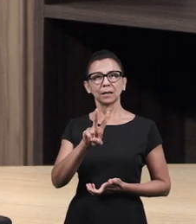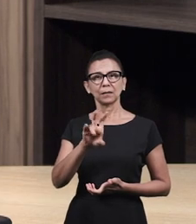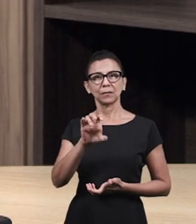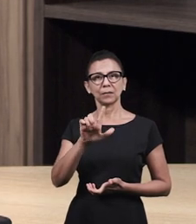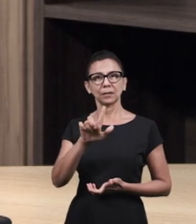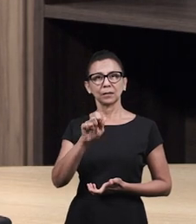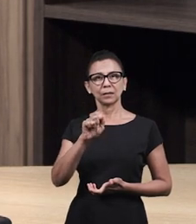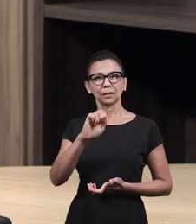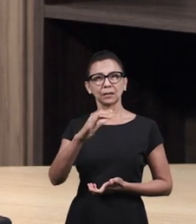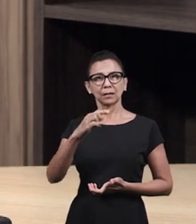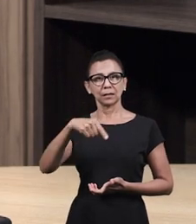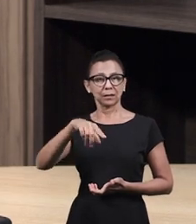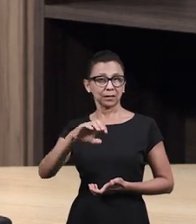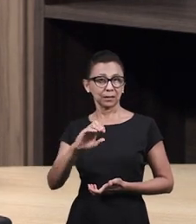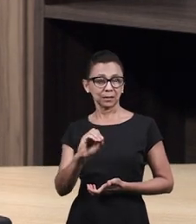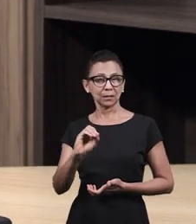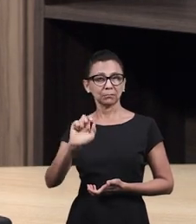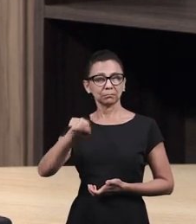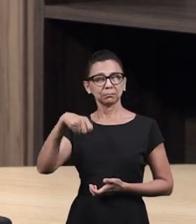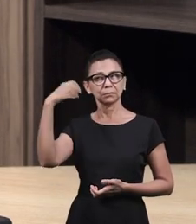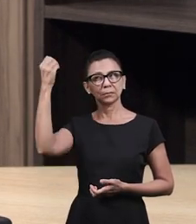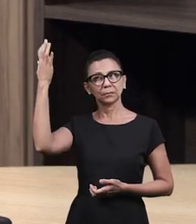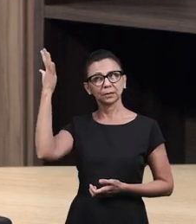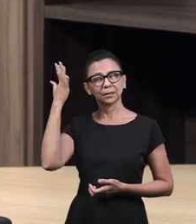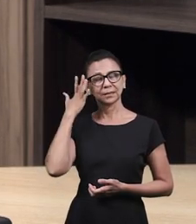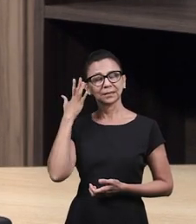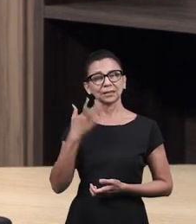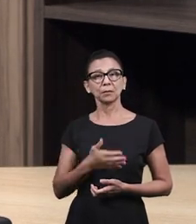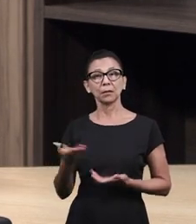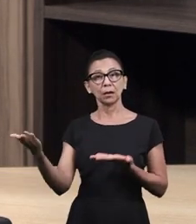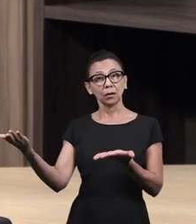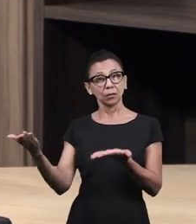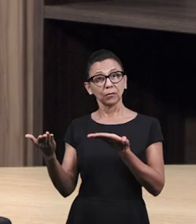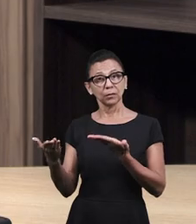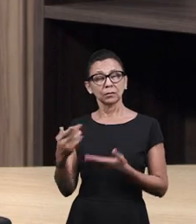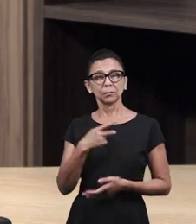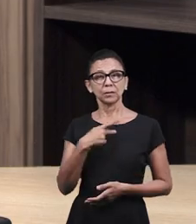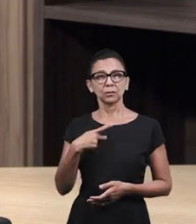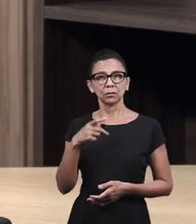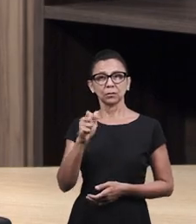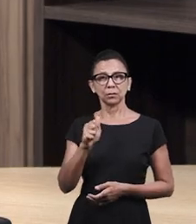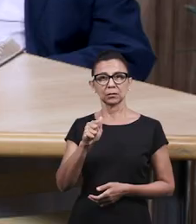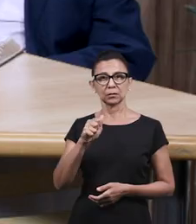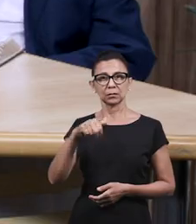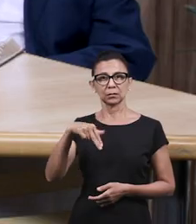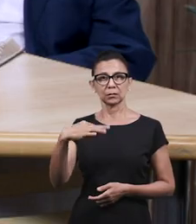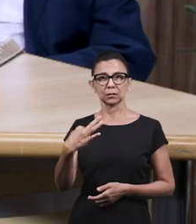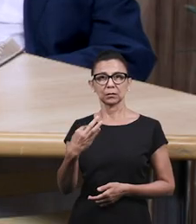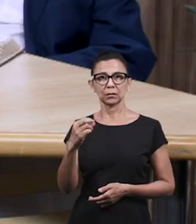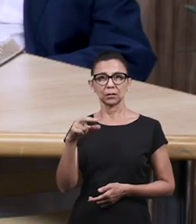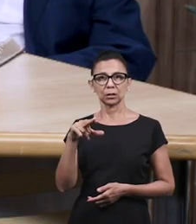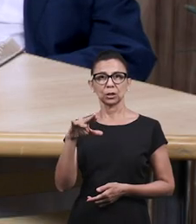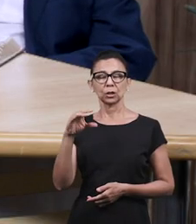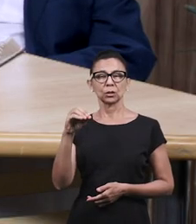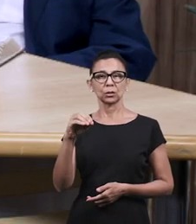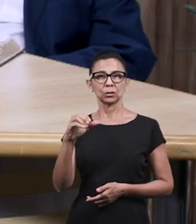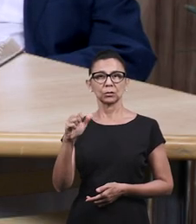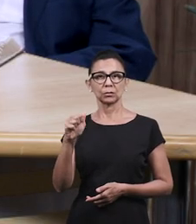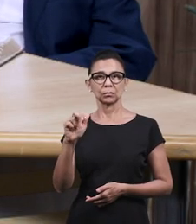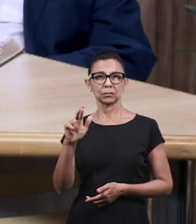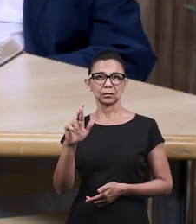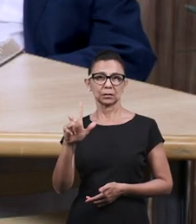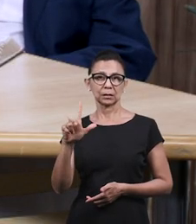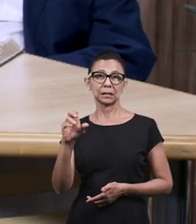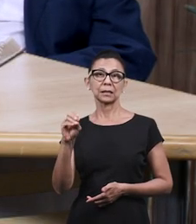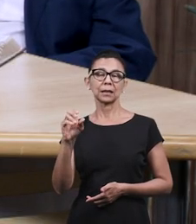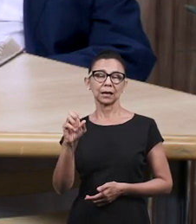para abordar esse tema, nós temos conosco como convidado hoje o pastor Antônio Carlos de Oliveira. Pastor Antônio Carlos, a paz do Senhor, seja bem-vindo ao